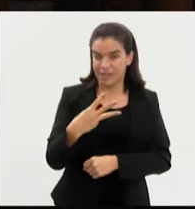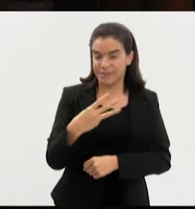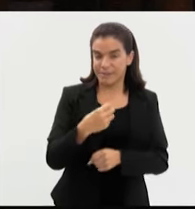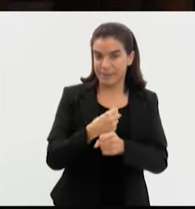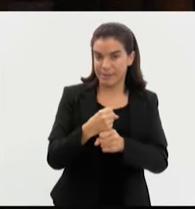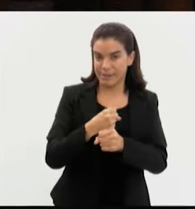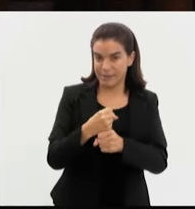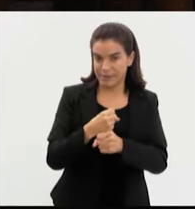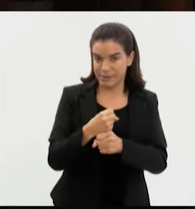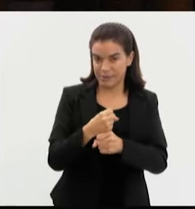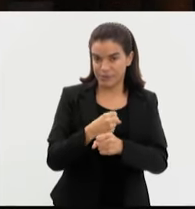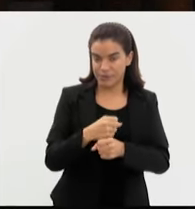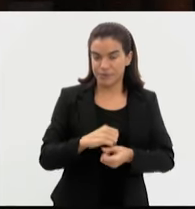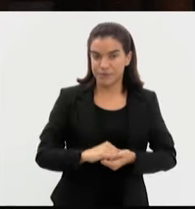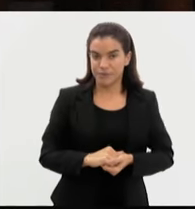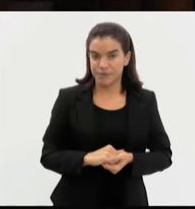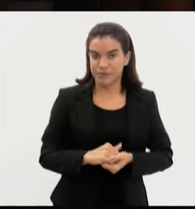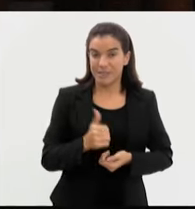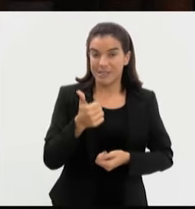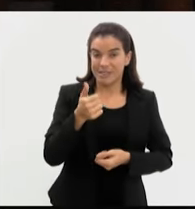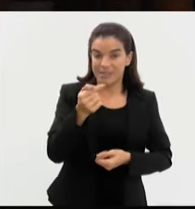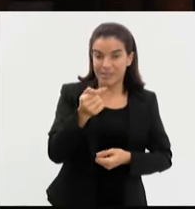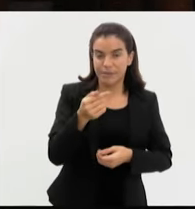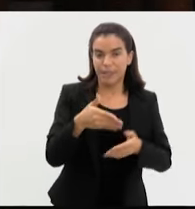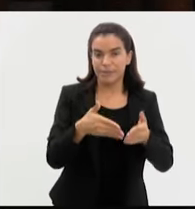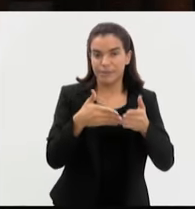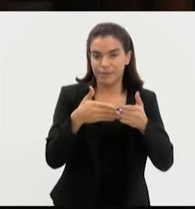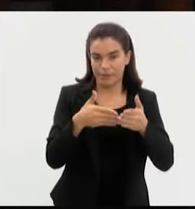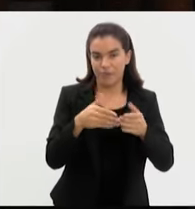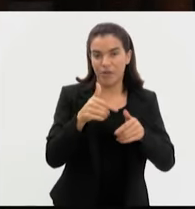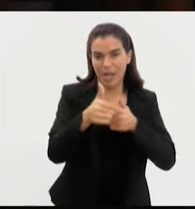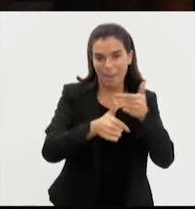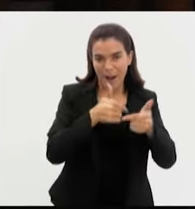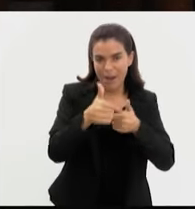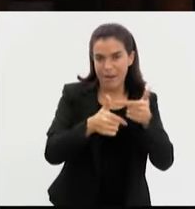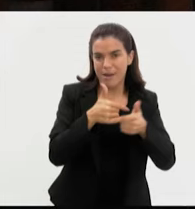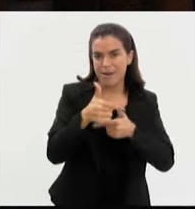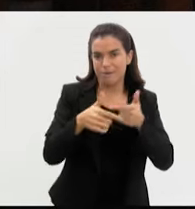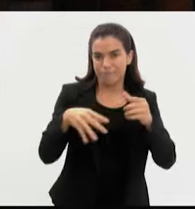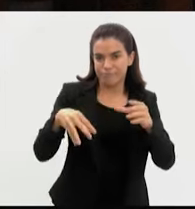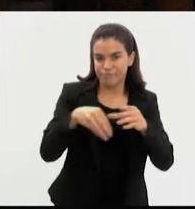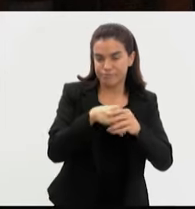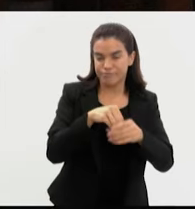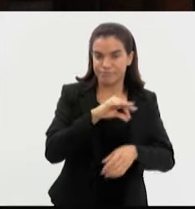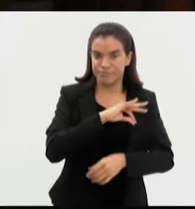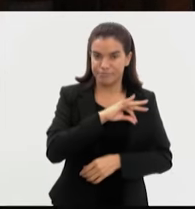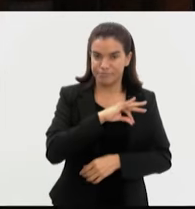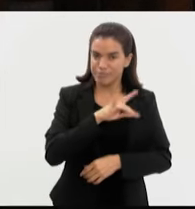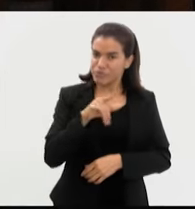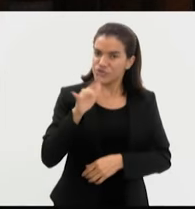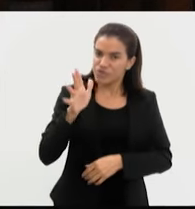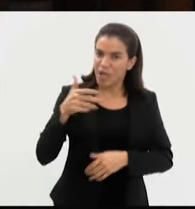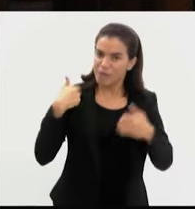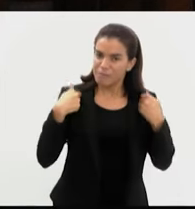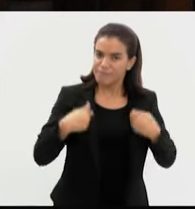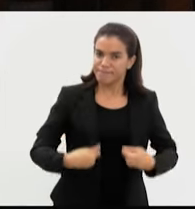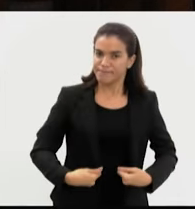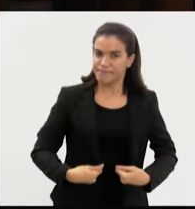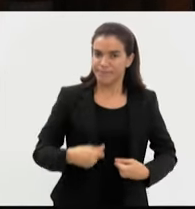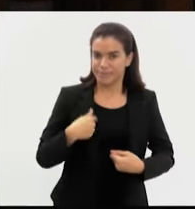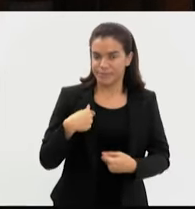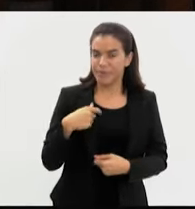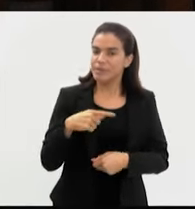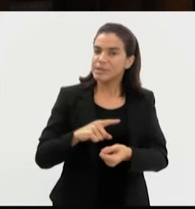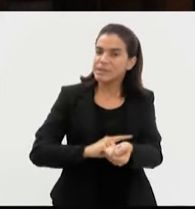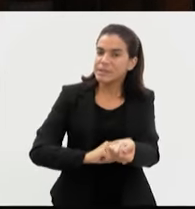foram inativa Então ninguém melhor para lutar pela classe do que a gente que já vestiu a própria farda que somos sangue